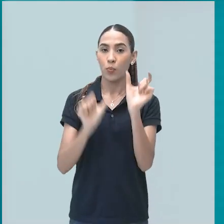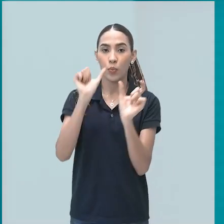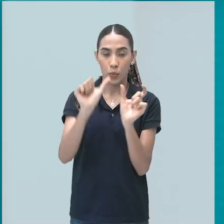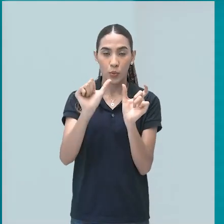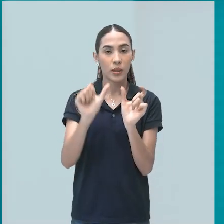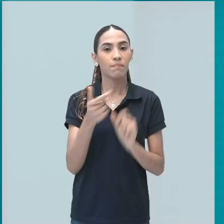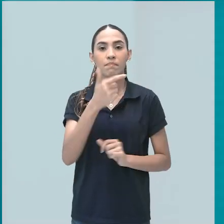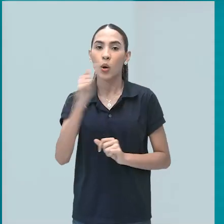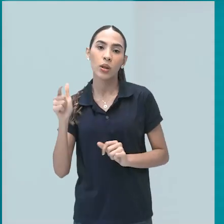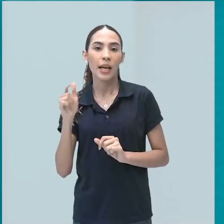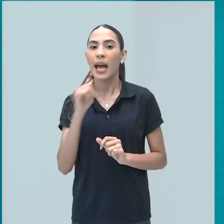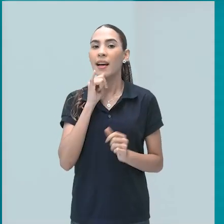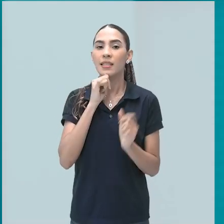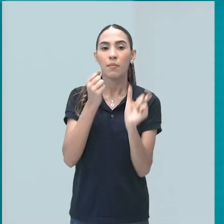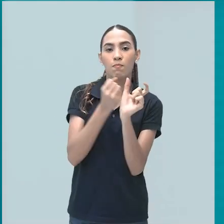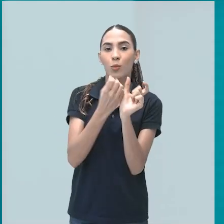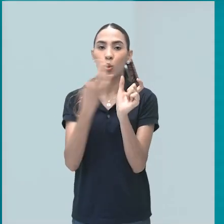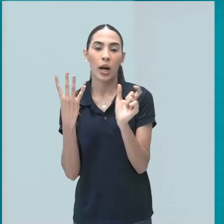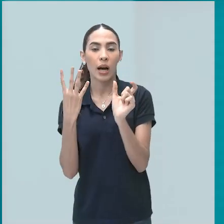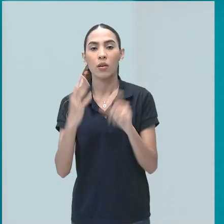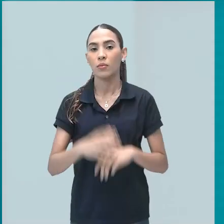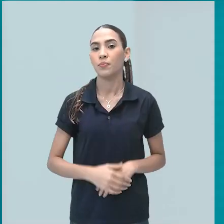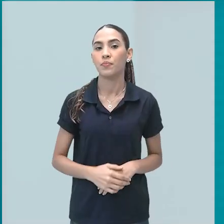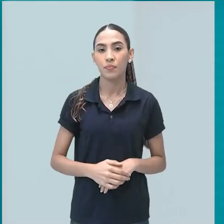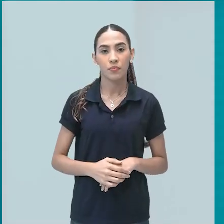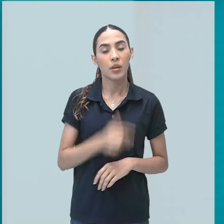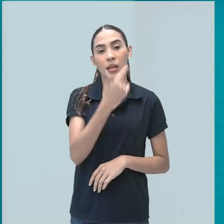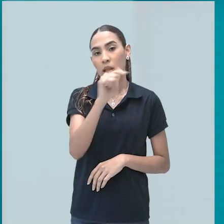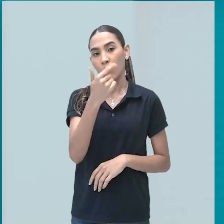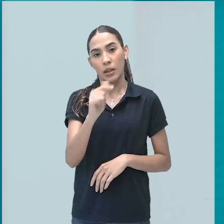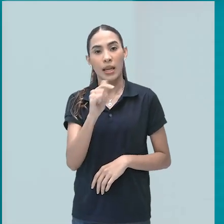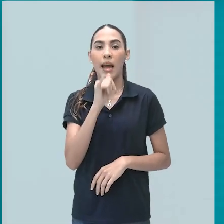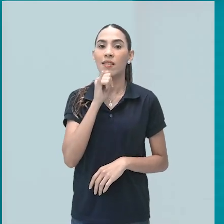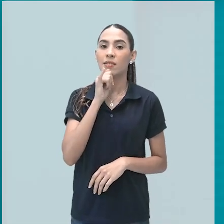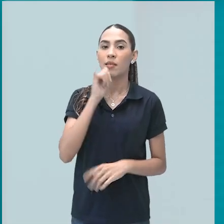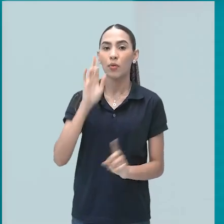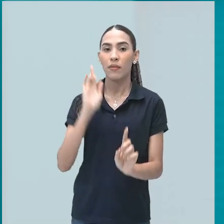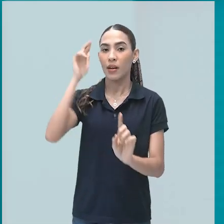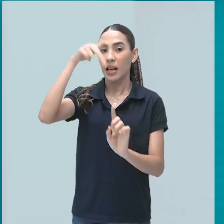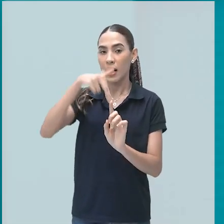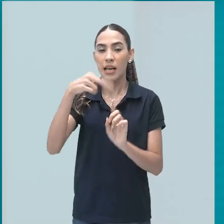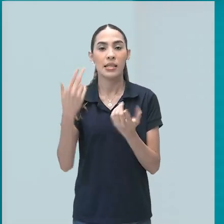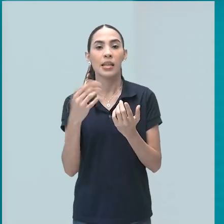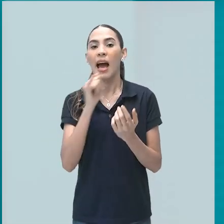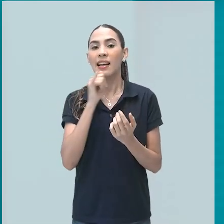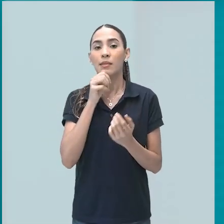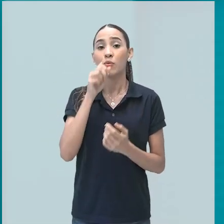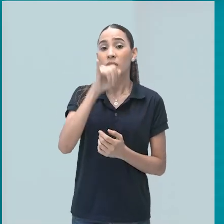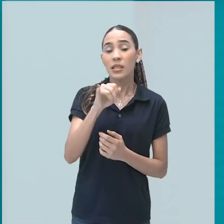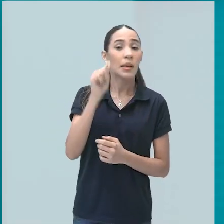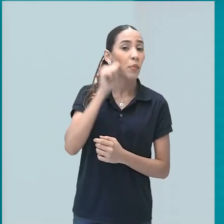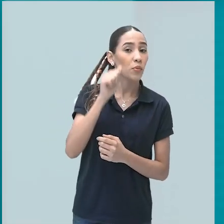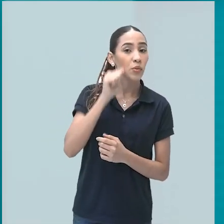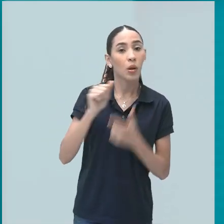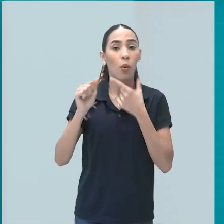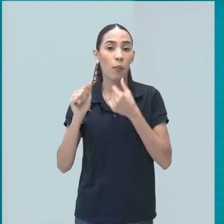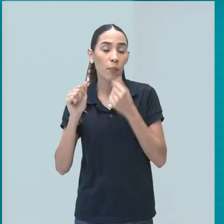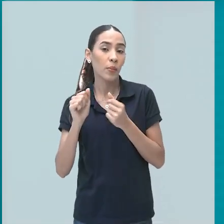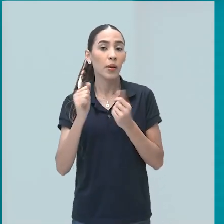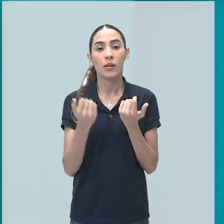uma forma no plural, elas não têm uma forma para indicar o gênero masculino ou feminino,